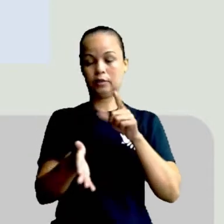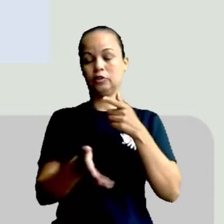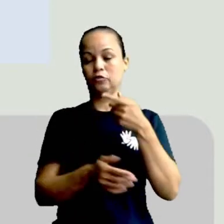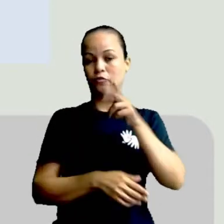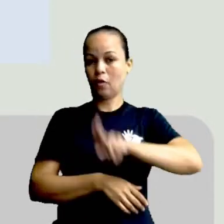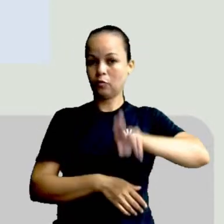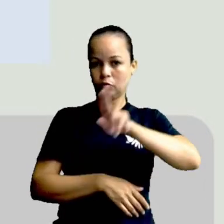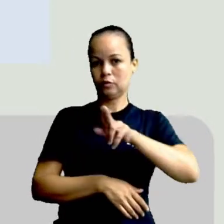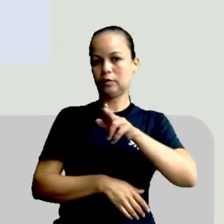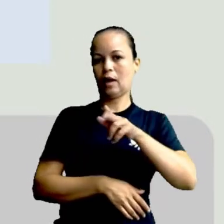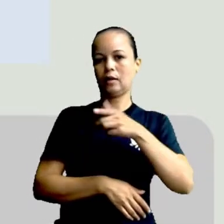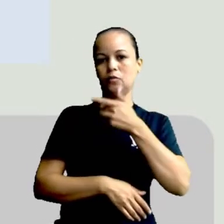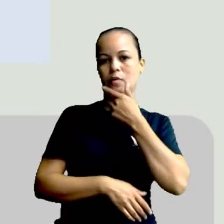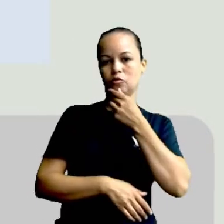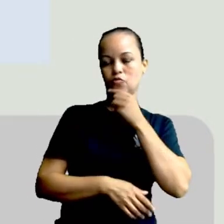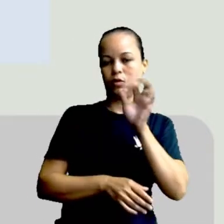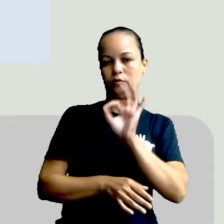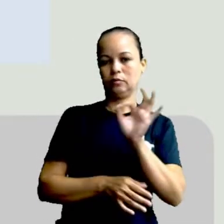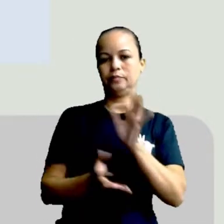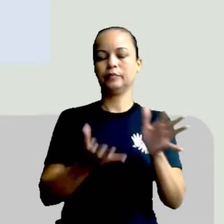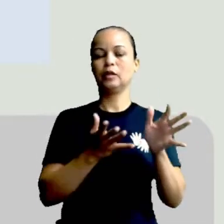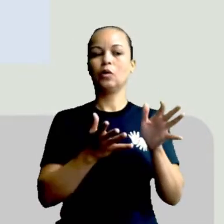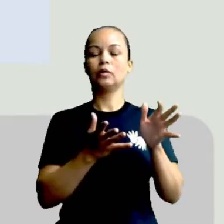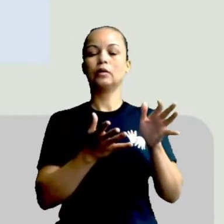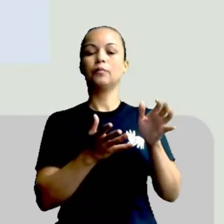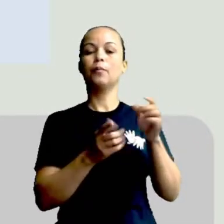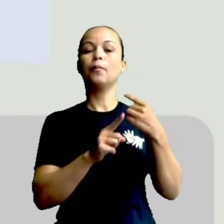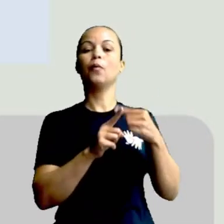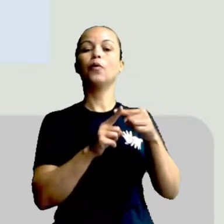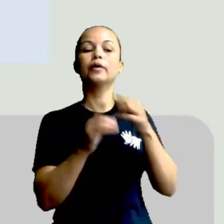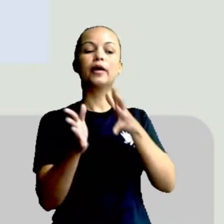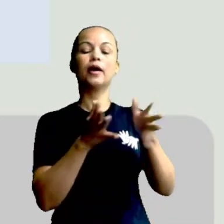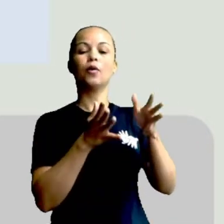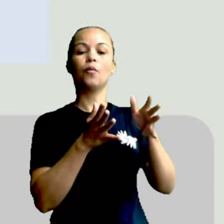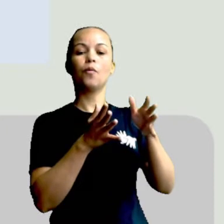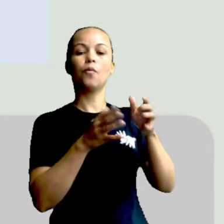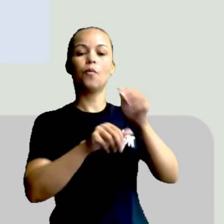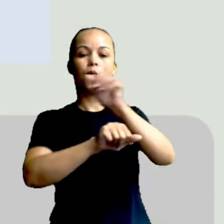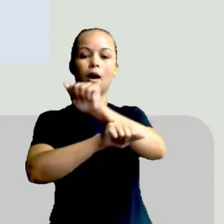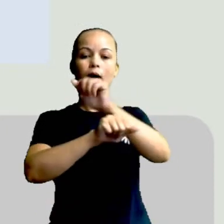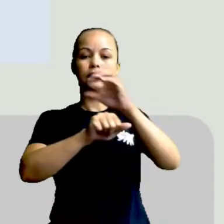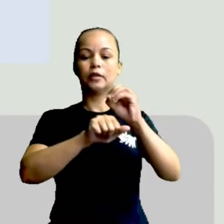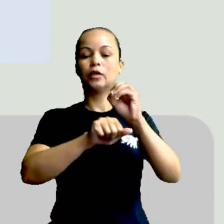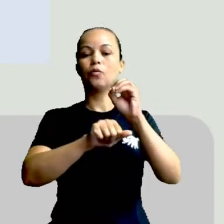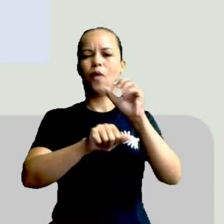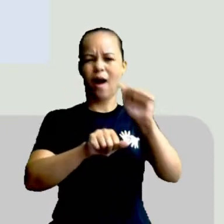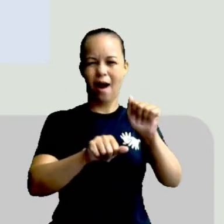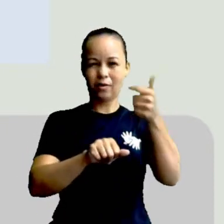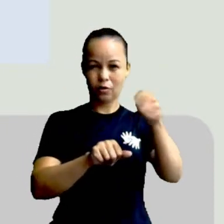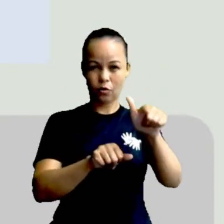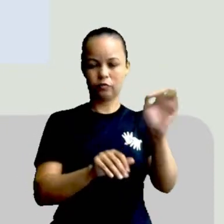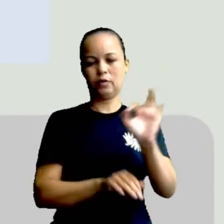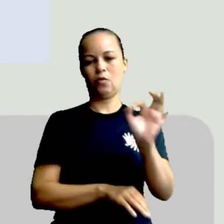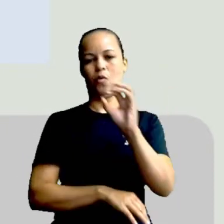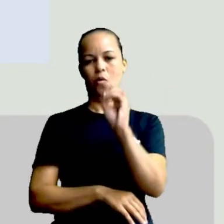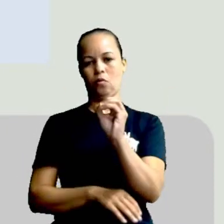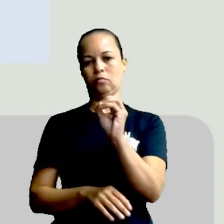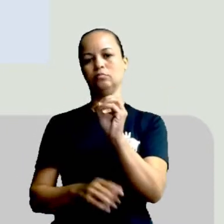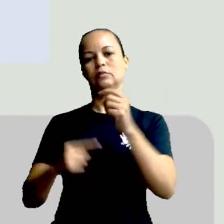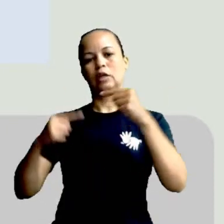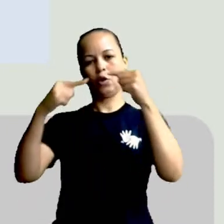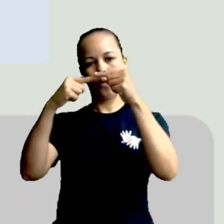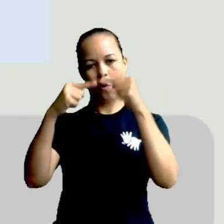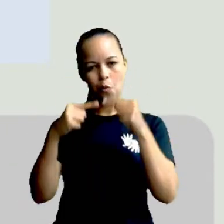sinal indicativo de crase porque o artigo não é mais a é o Né que o artigo tem que concordar com o substantivo